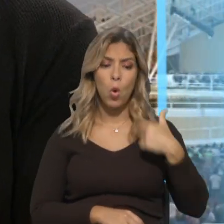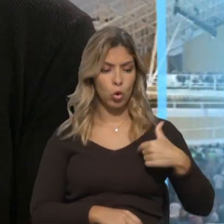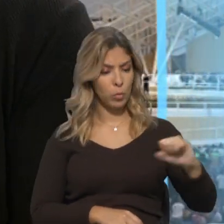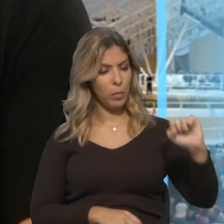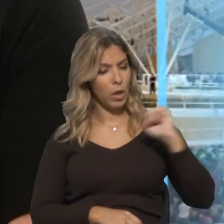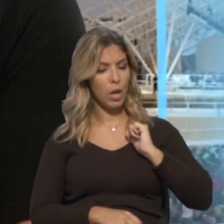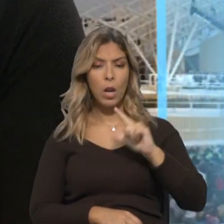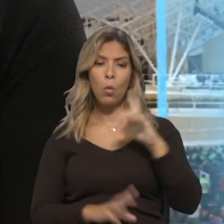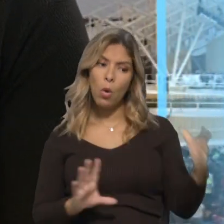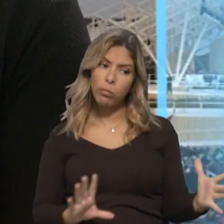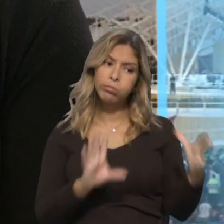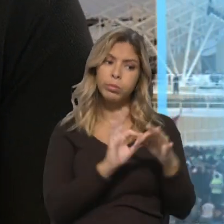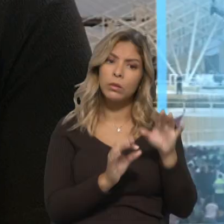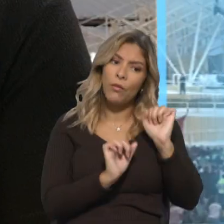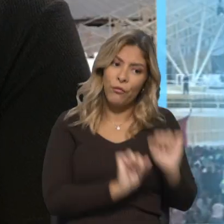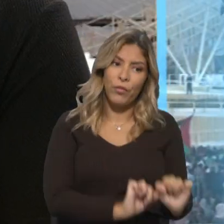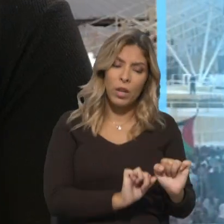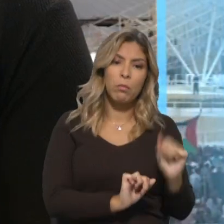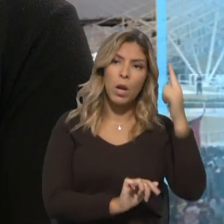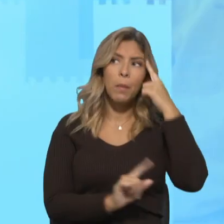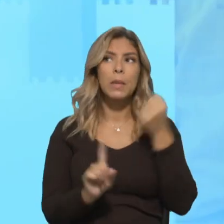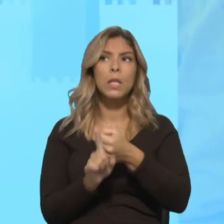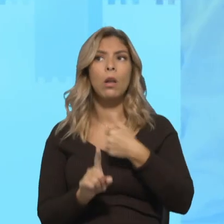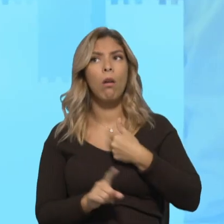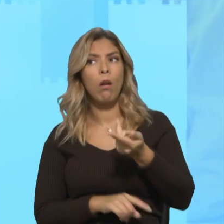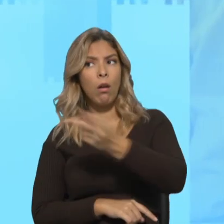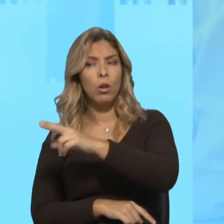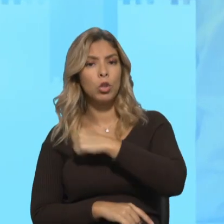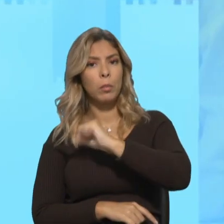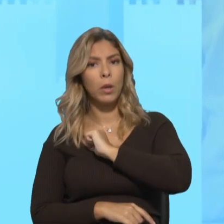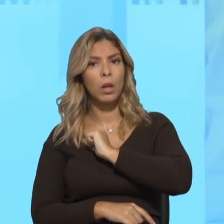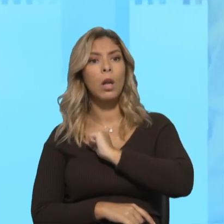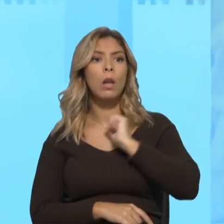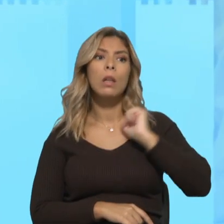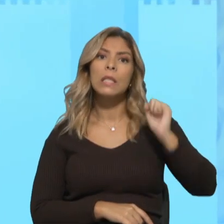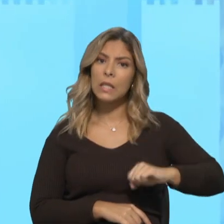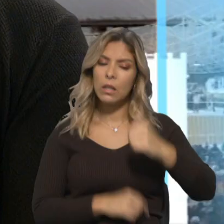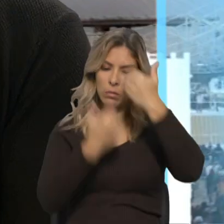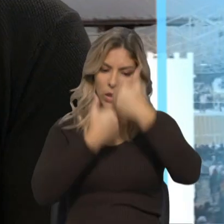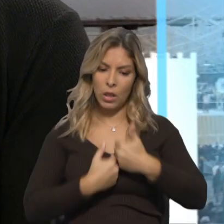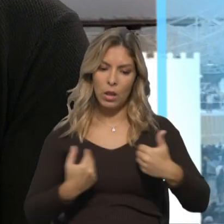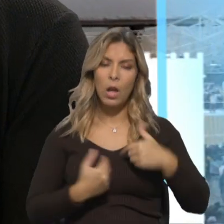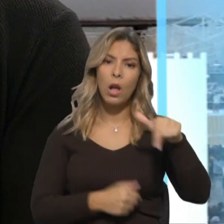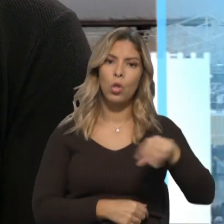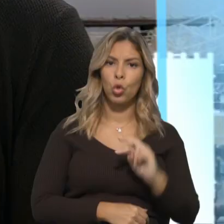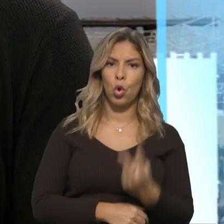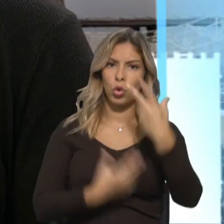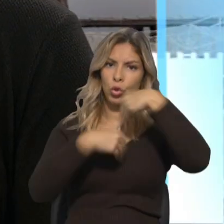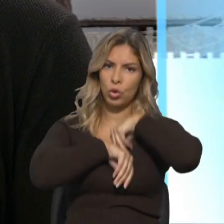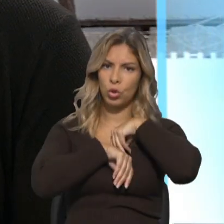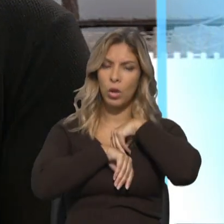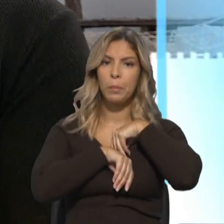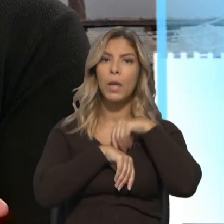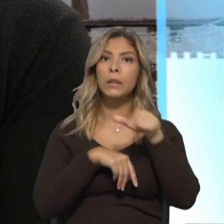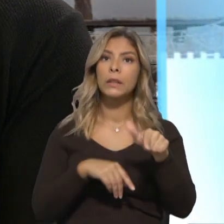ruandês, porque a minha missão é aqui, não é em Espanha. Portanto, eu aqui também sou espanhol, claro, mas também sou ruandês. Então o missionário é aquele